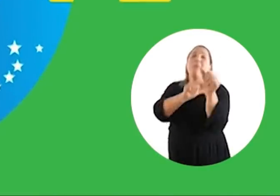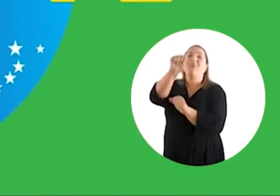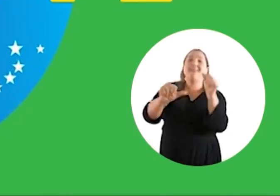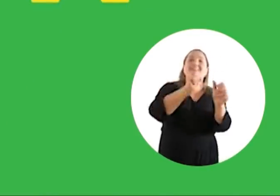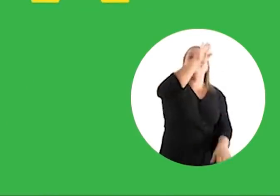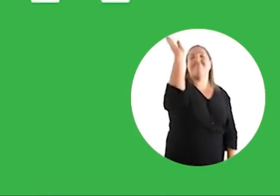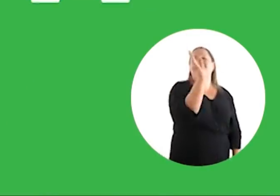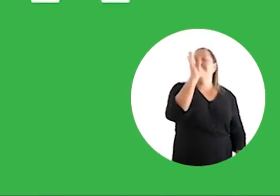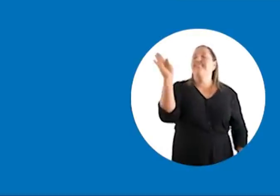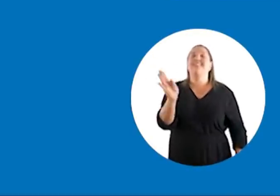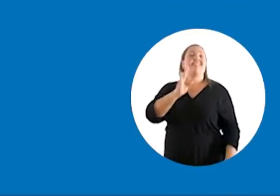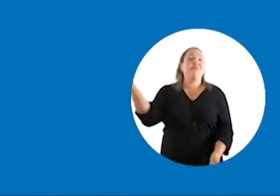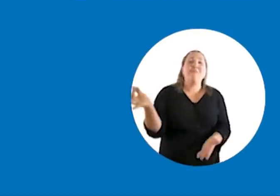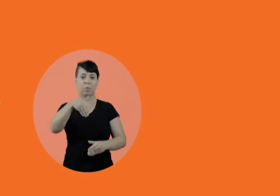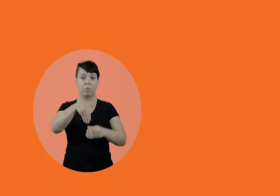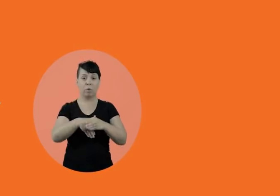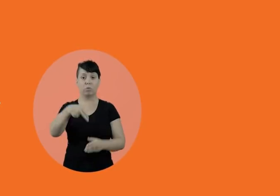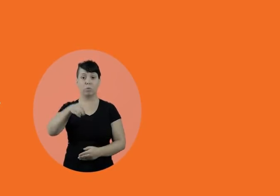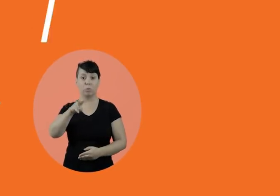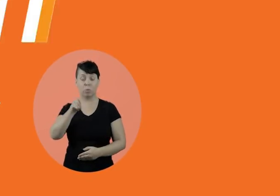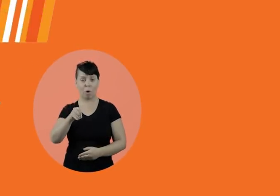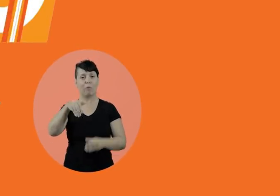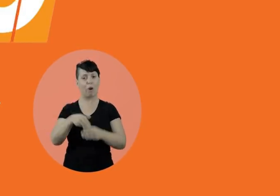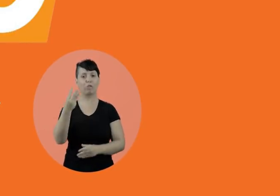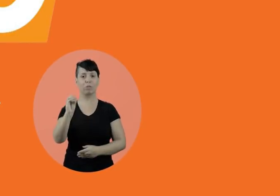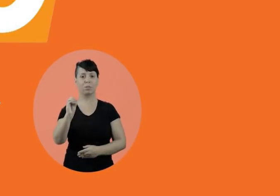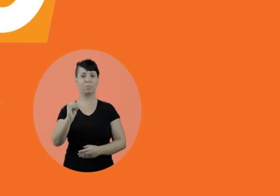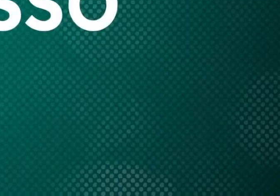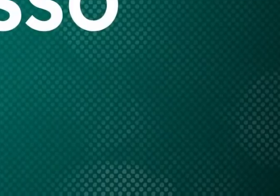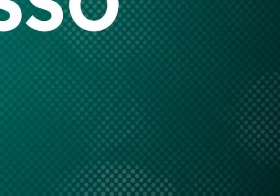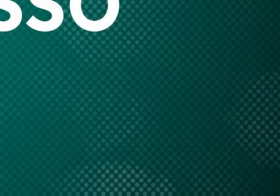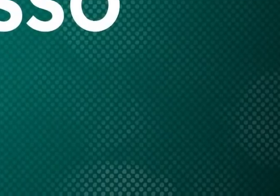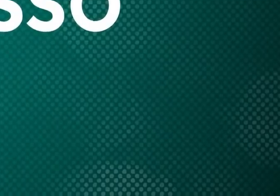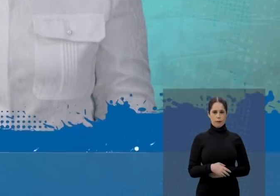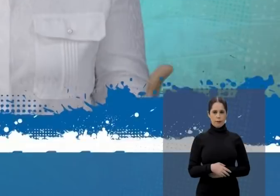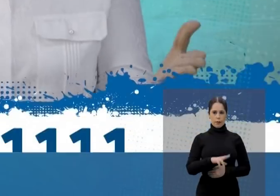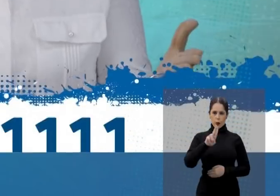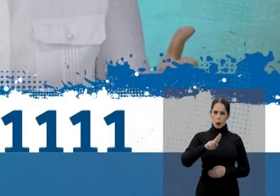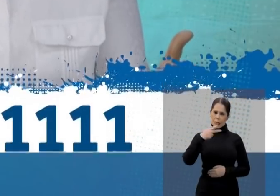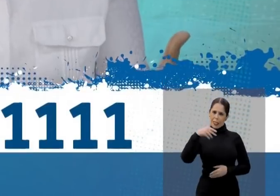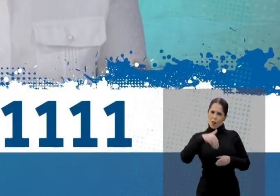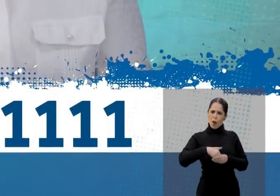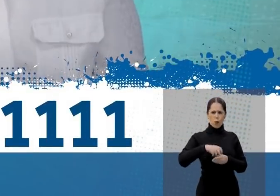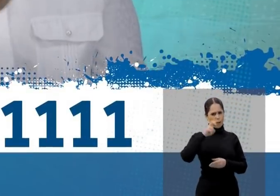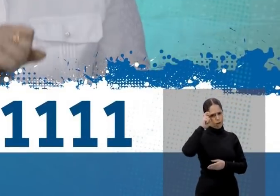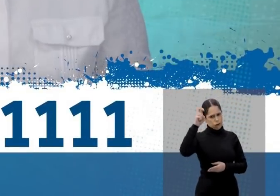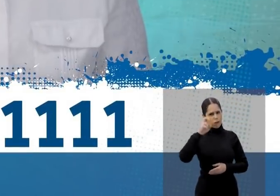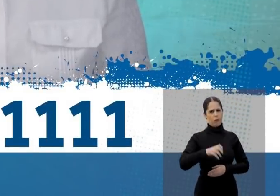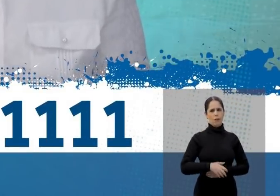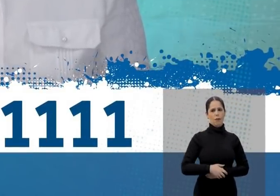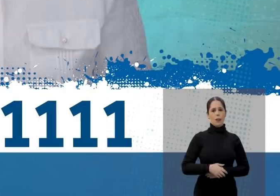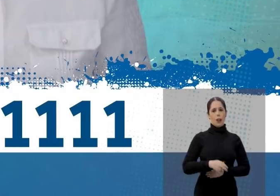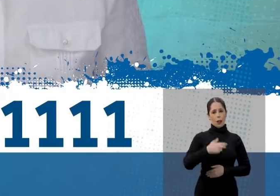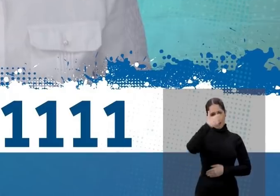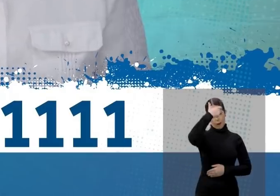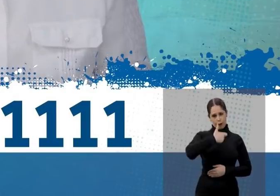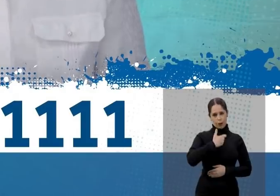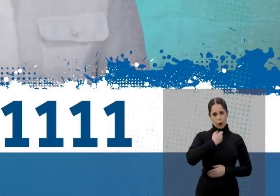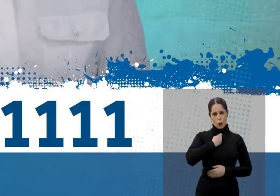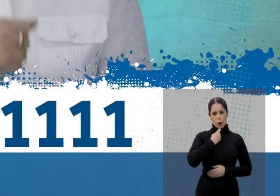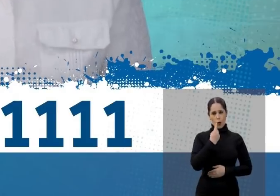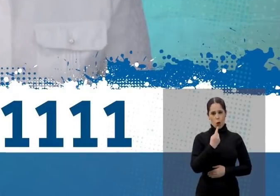Muda de verdade. Vote novo. Vote 30. Dia 7 de outubro. Use seu voto com